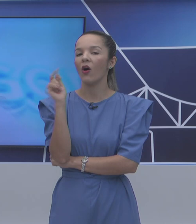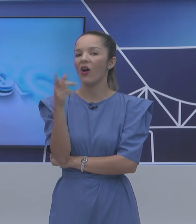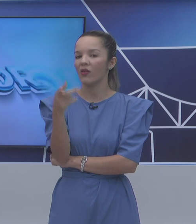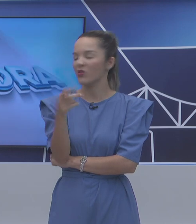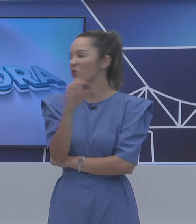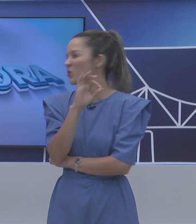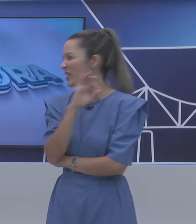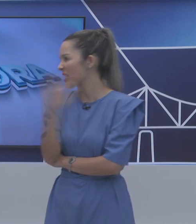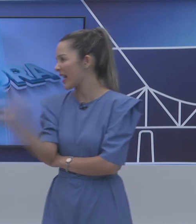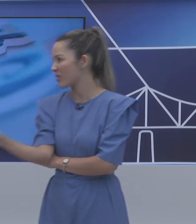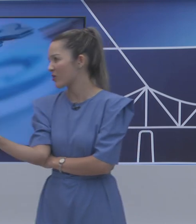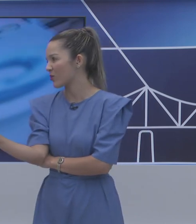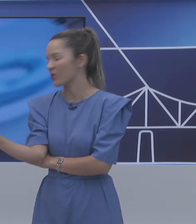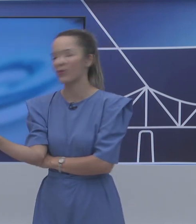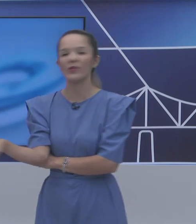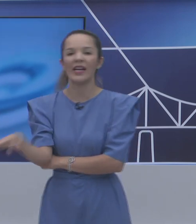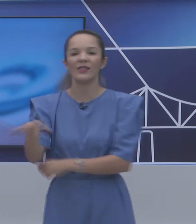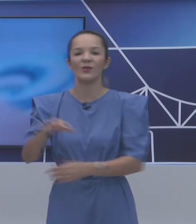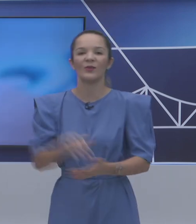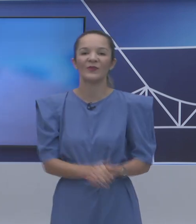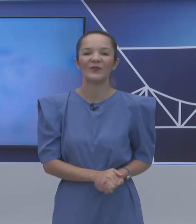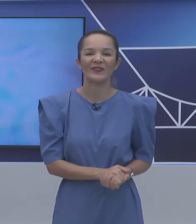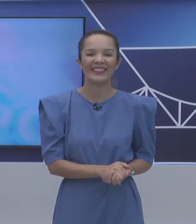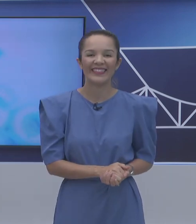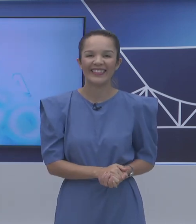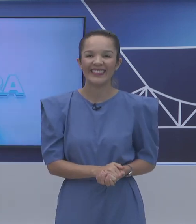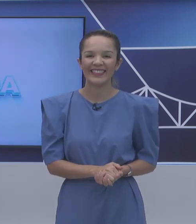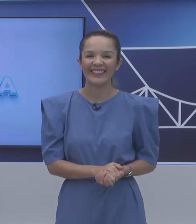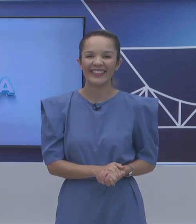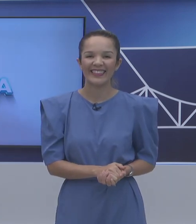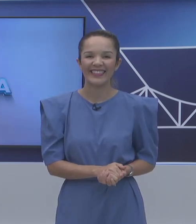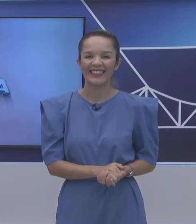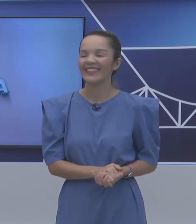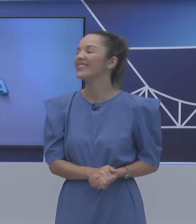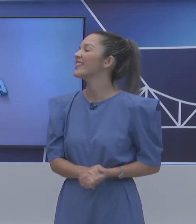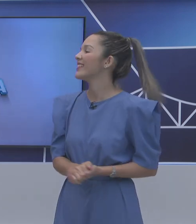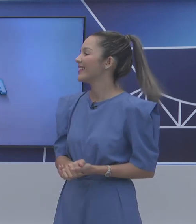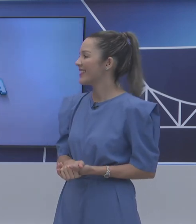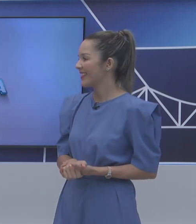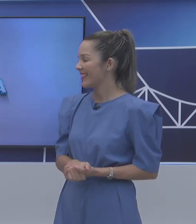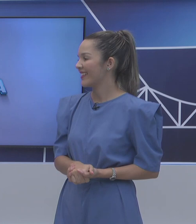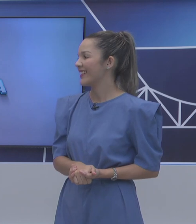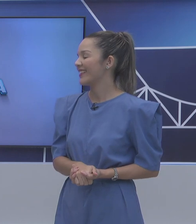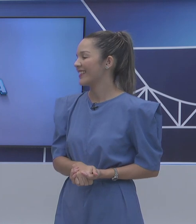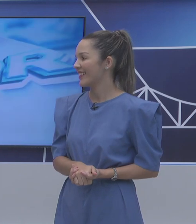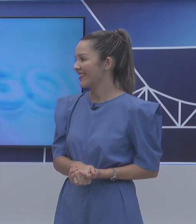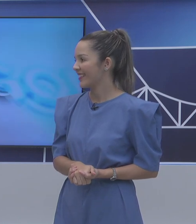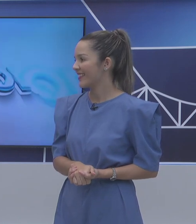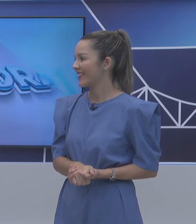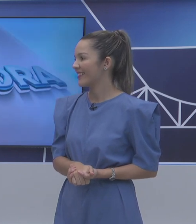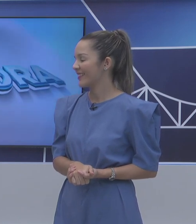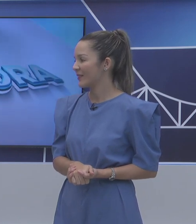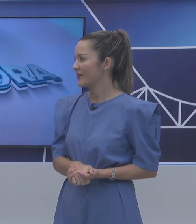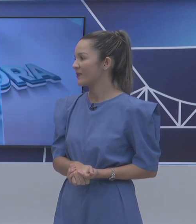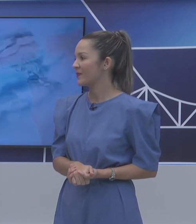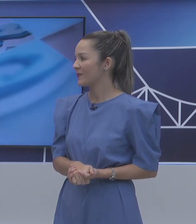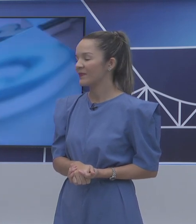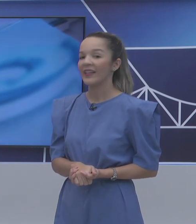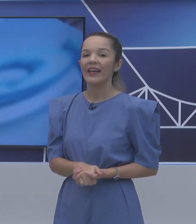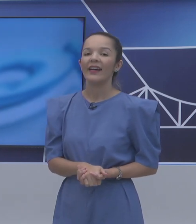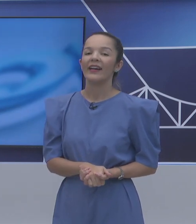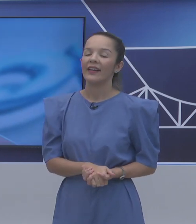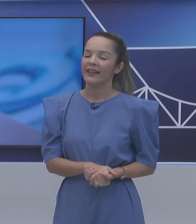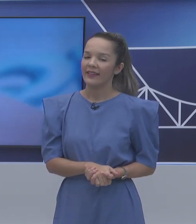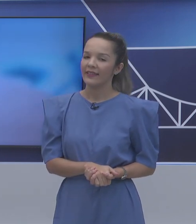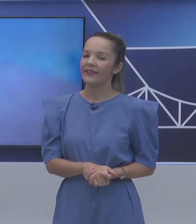Viu? Ó, ouvir. Sucesso, ô, Marcos, sucesso. Obrigado, viu? Uma pessoa, ó, sensacional, conheci ele hoje. Gente boa demais. Um abraço para